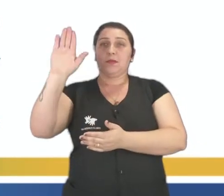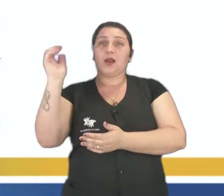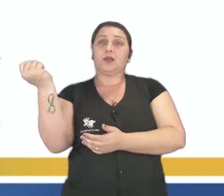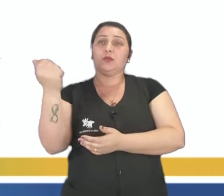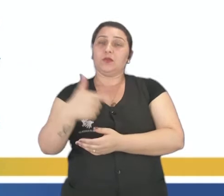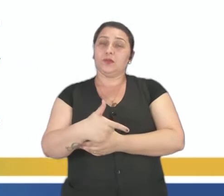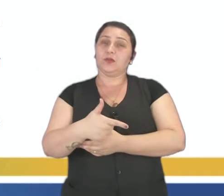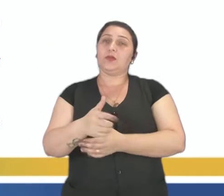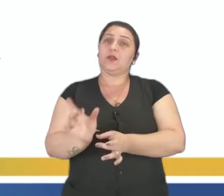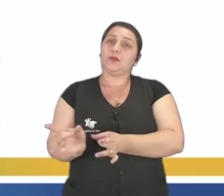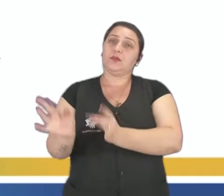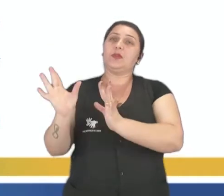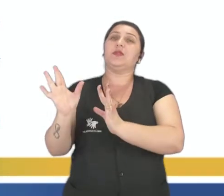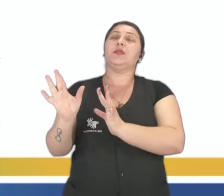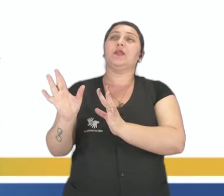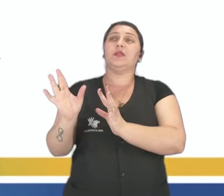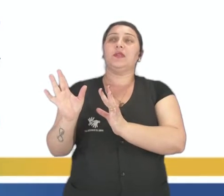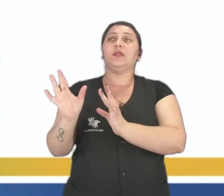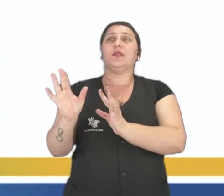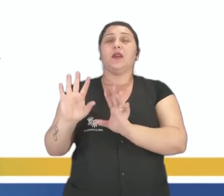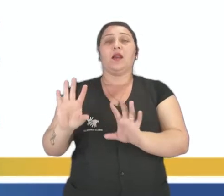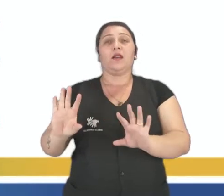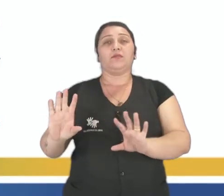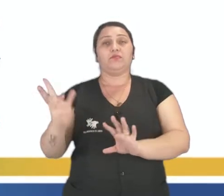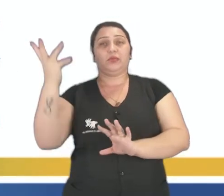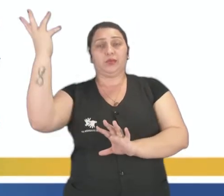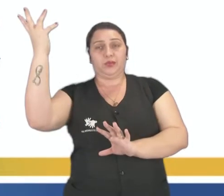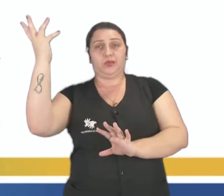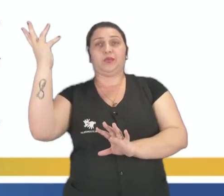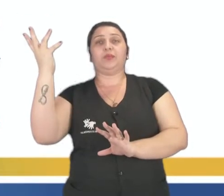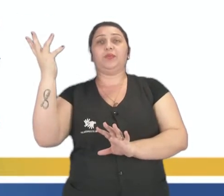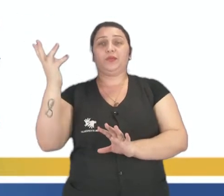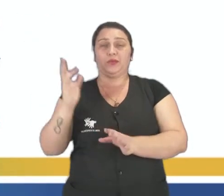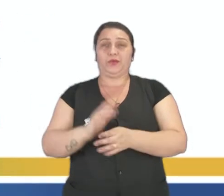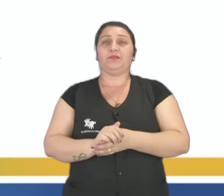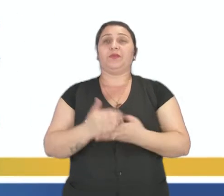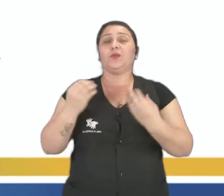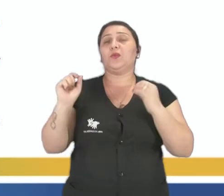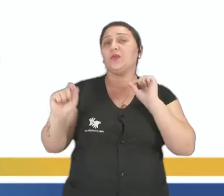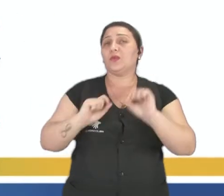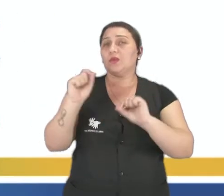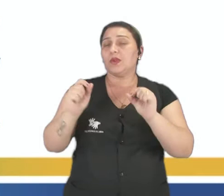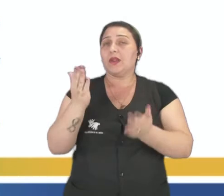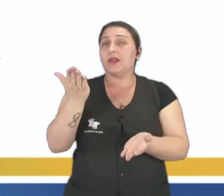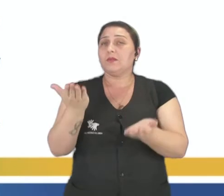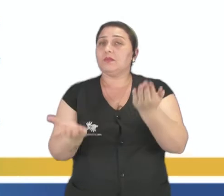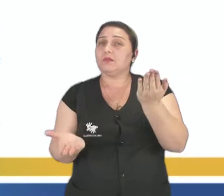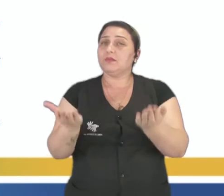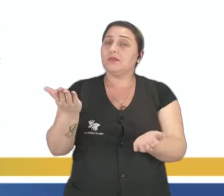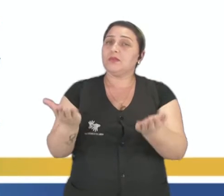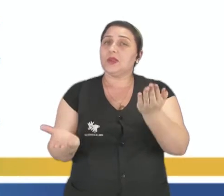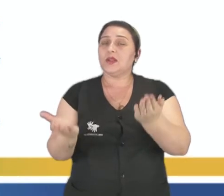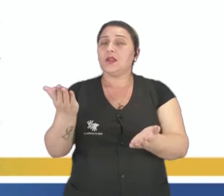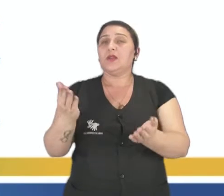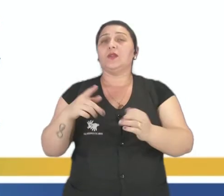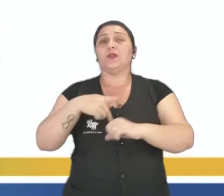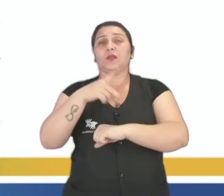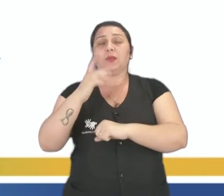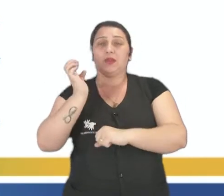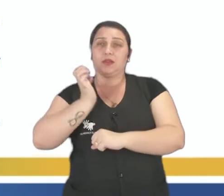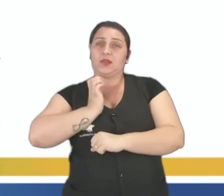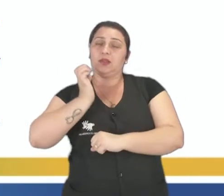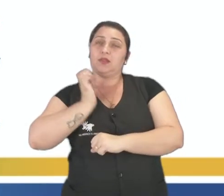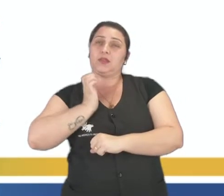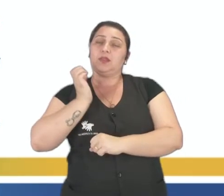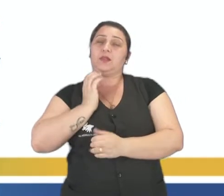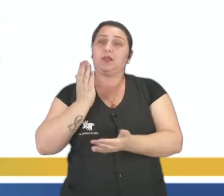que exportam. E isso finda criando uma situação deficitária na balança comercial. Então, nos países ricos, as